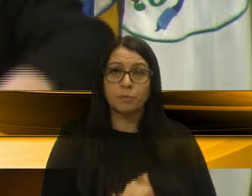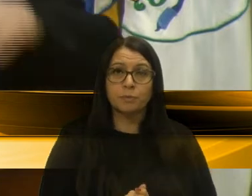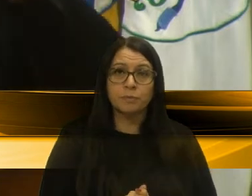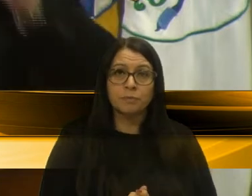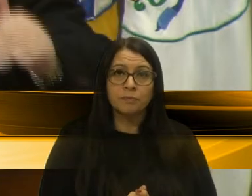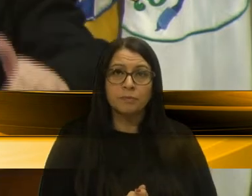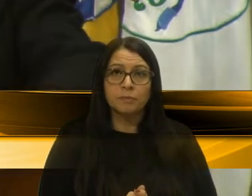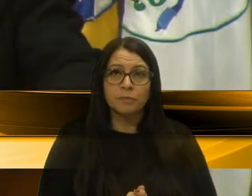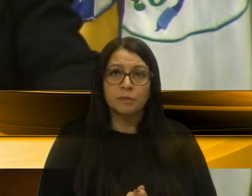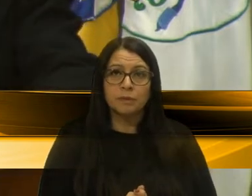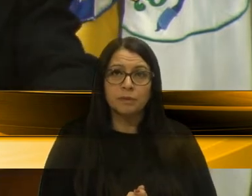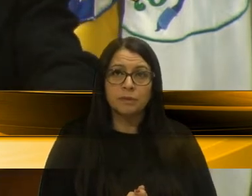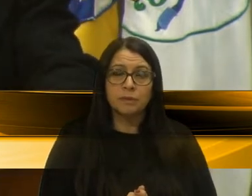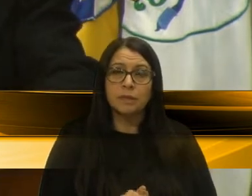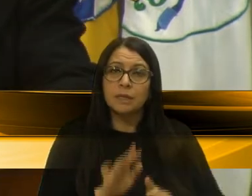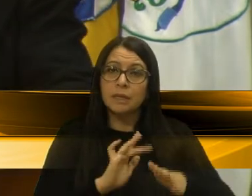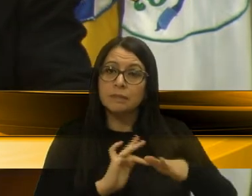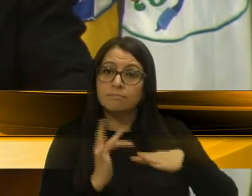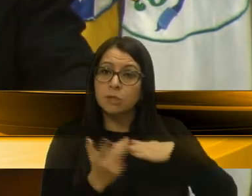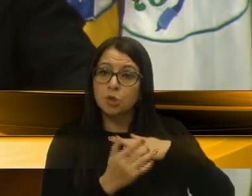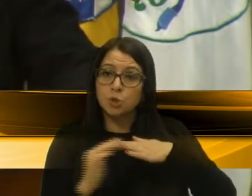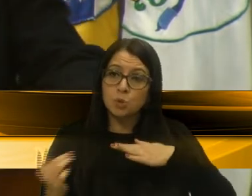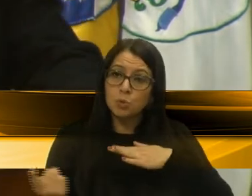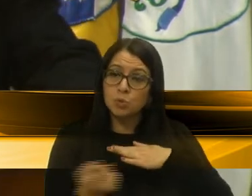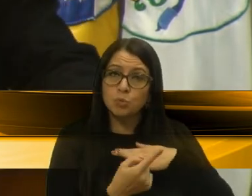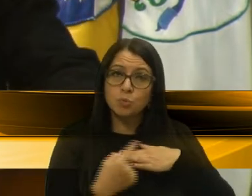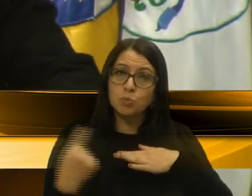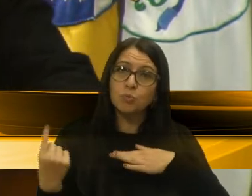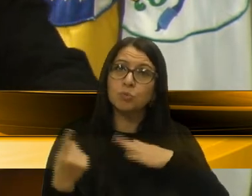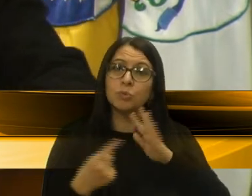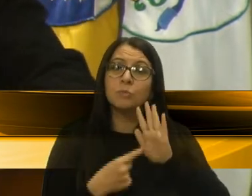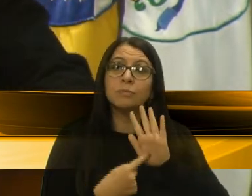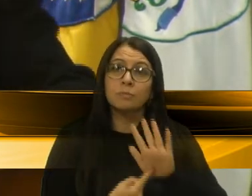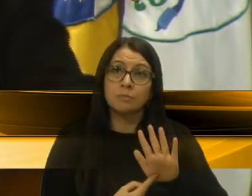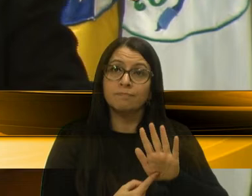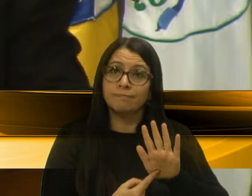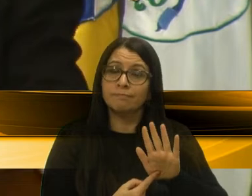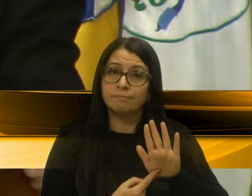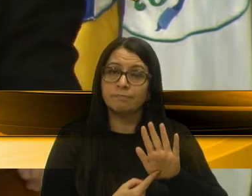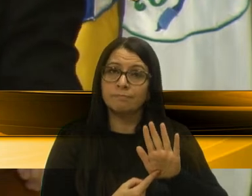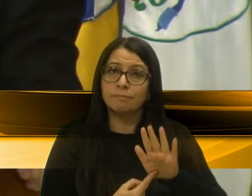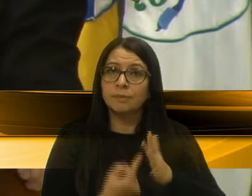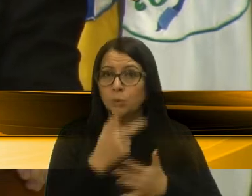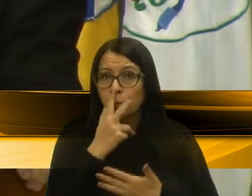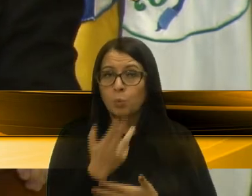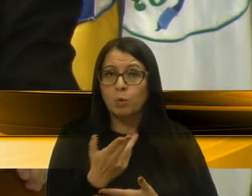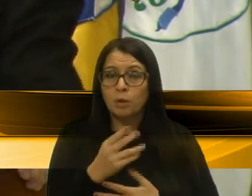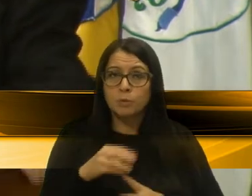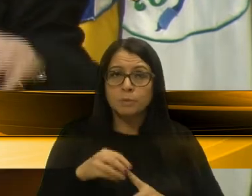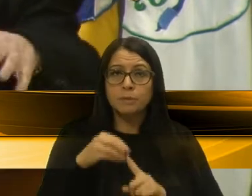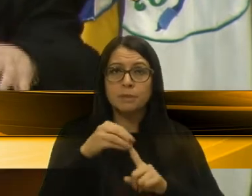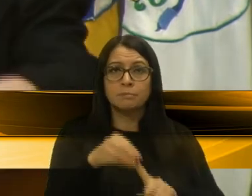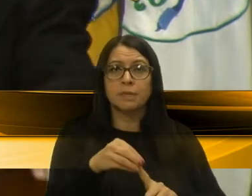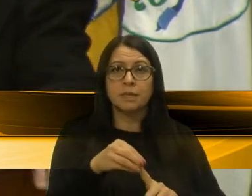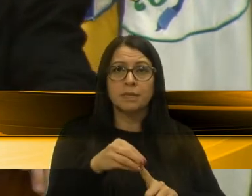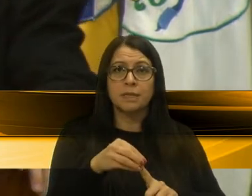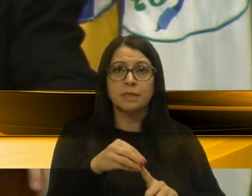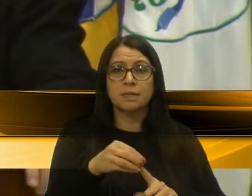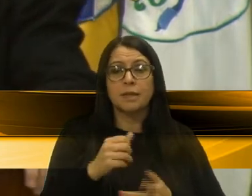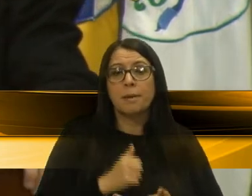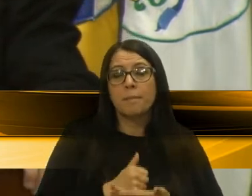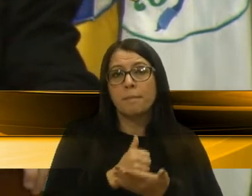e que os grandes meios de comunicação hoje se apresentam como os principais